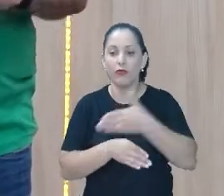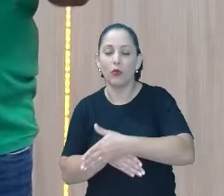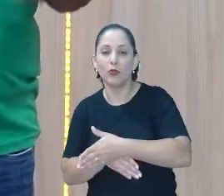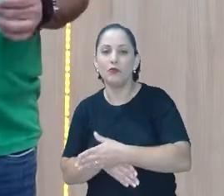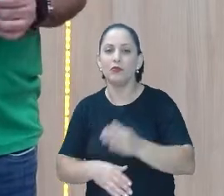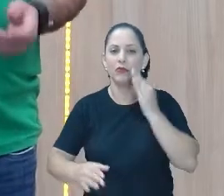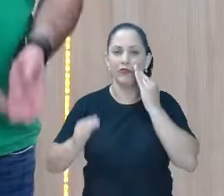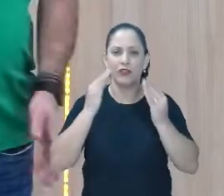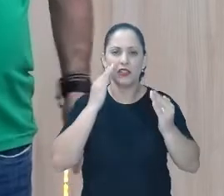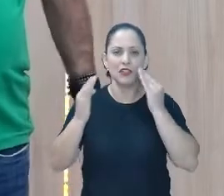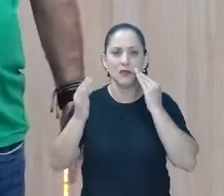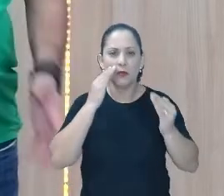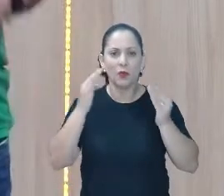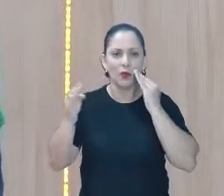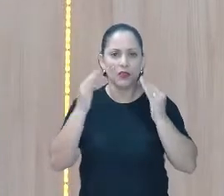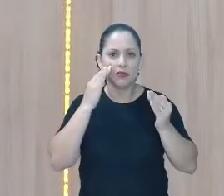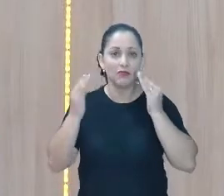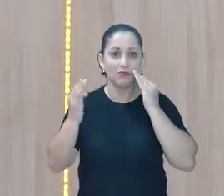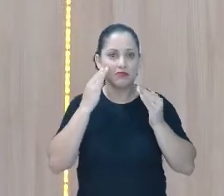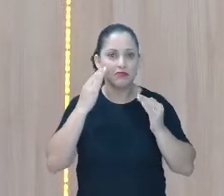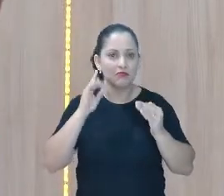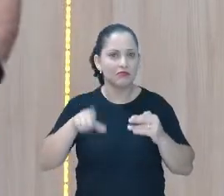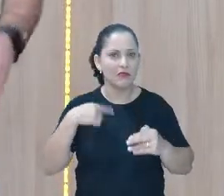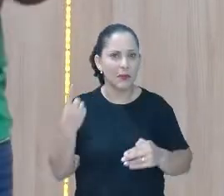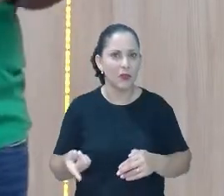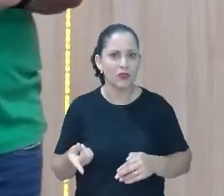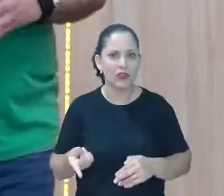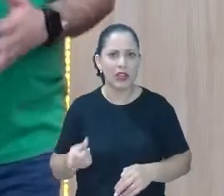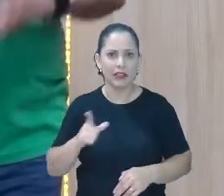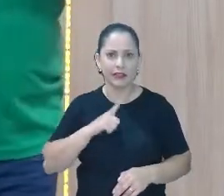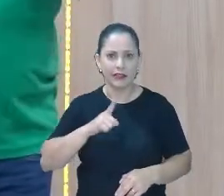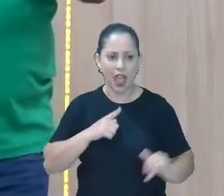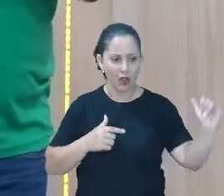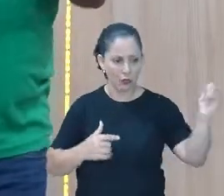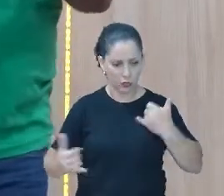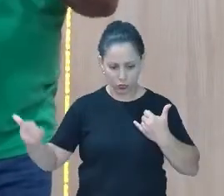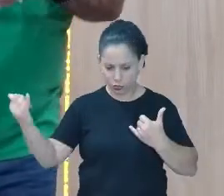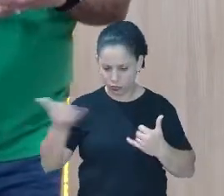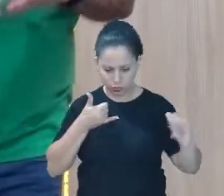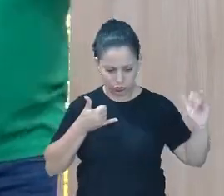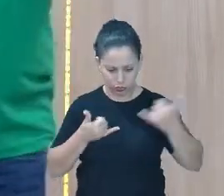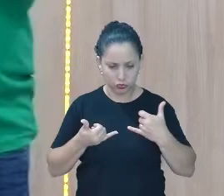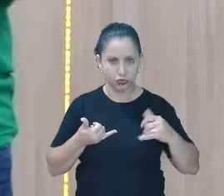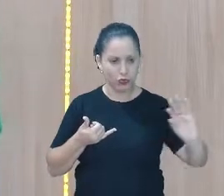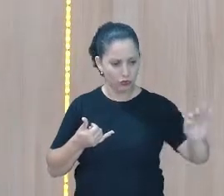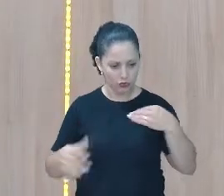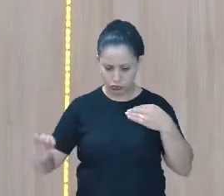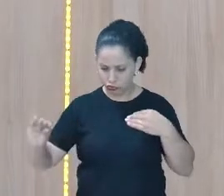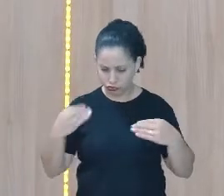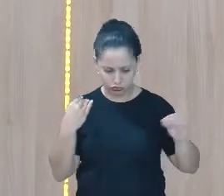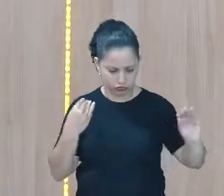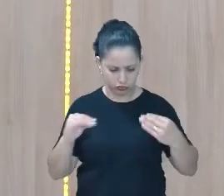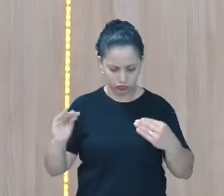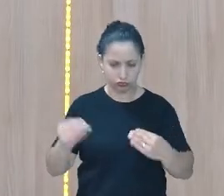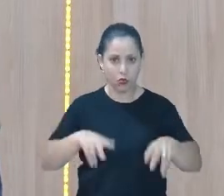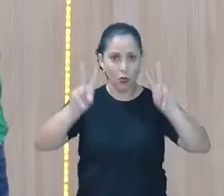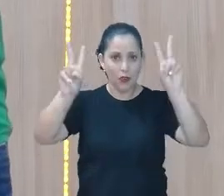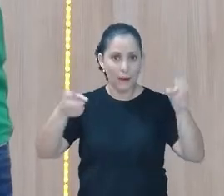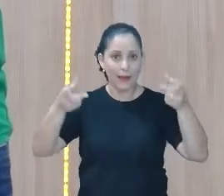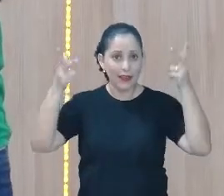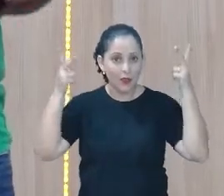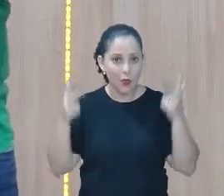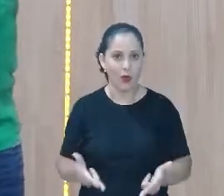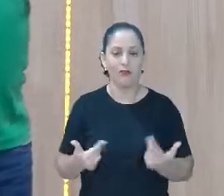social lá do Facebook e de uma hora para outra começou a aparecer um bocado de anúncio daquele produto que eu tinha pesquisado, não